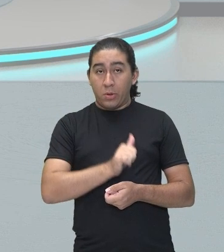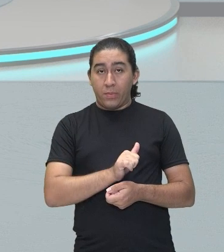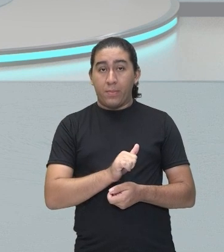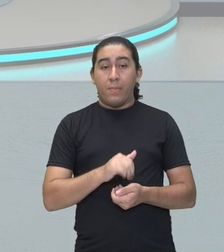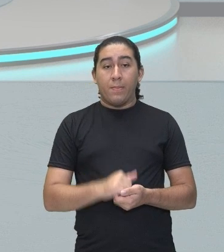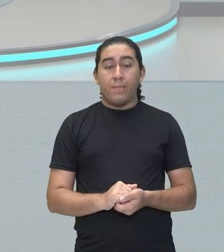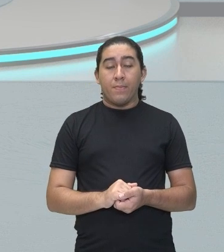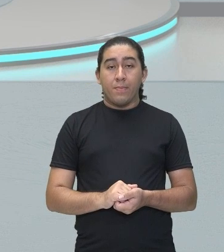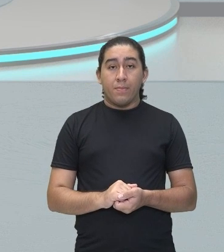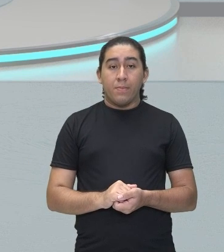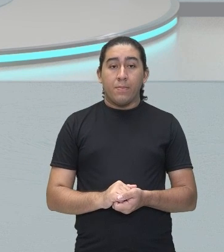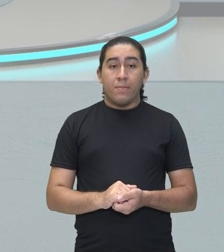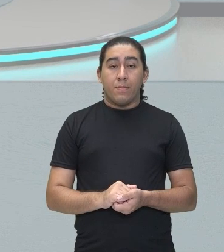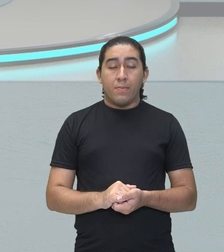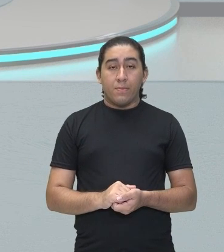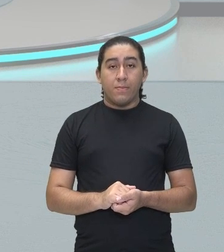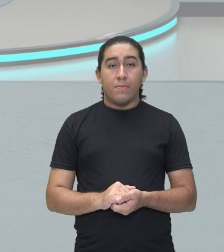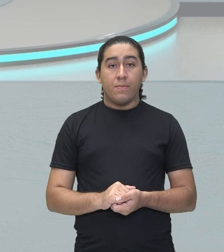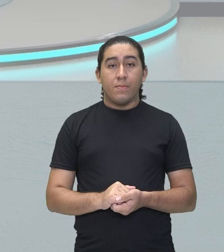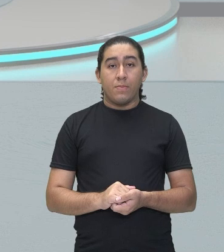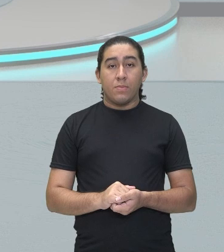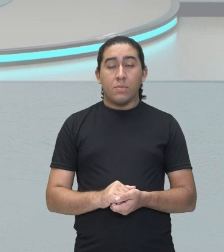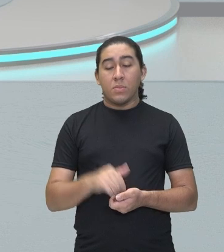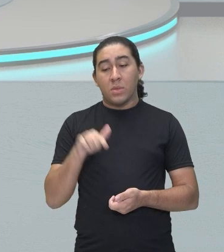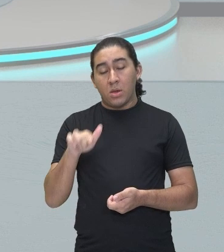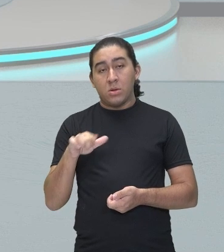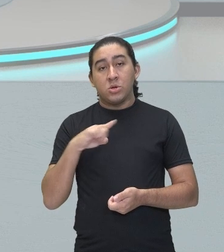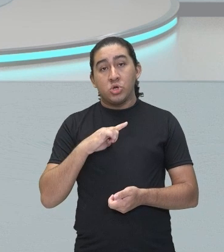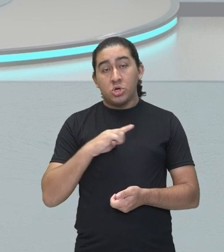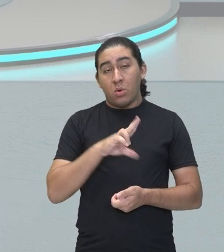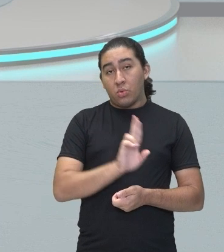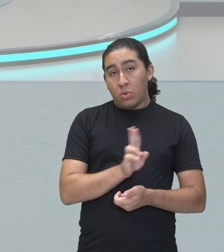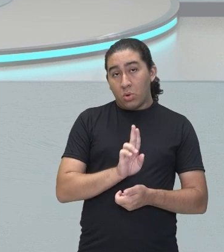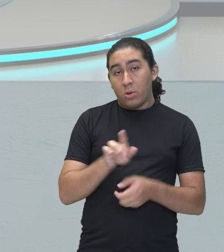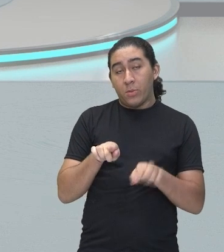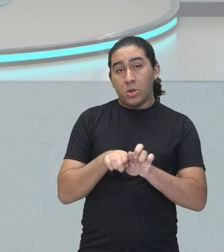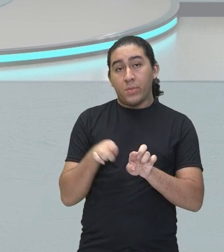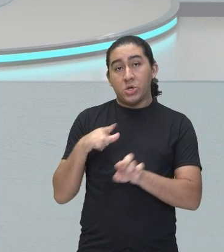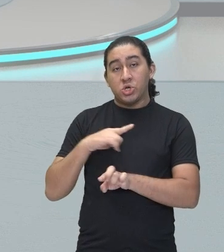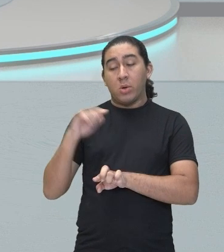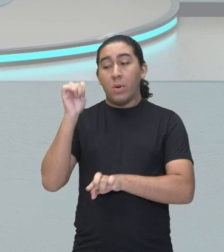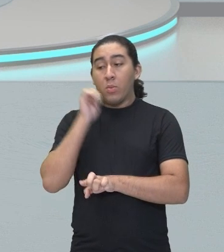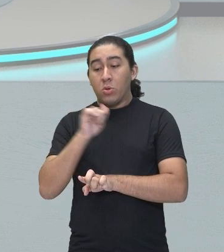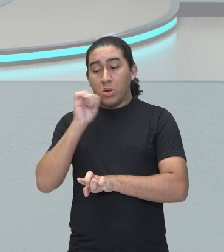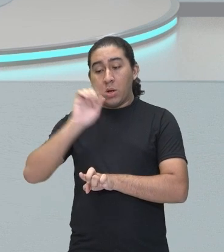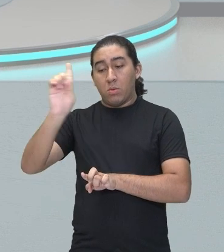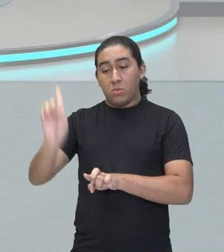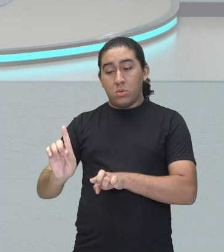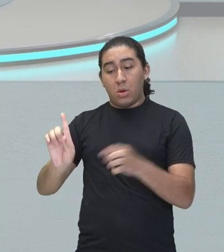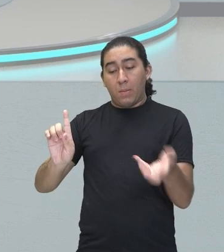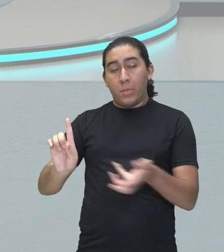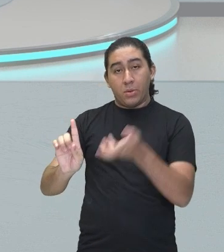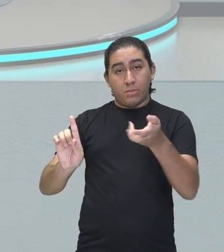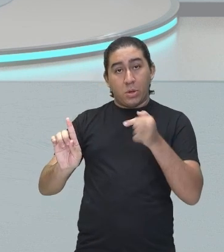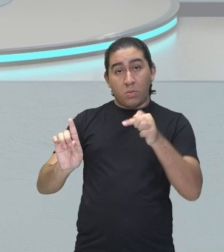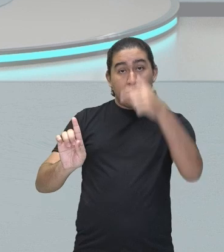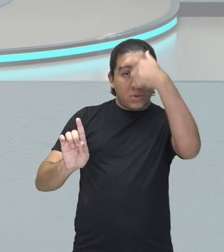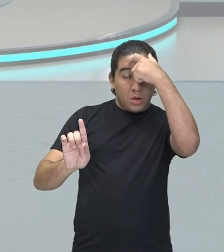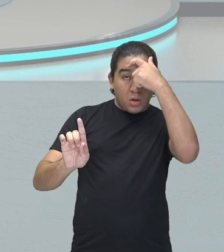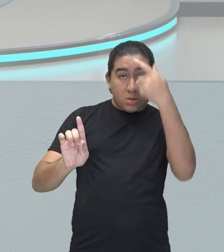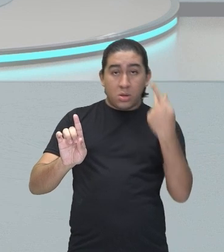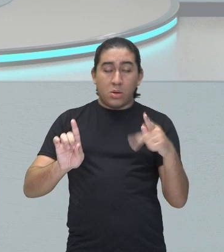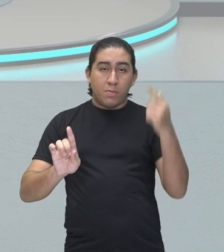como um pastor e tinha uma musa, uma mulher idealizada. Vejam bem,